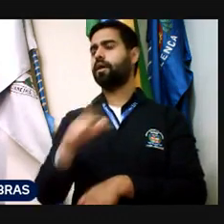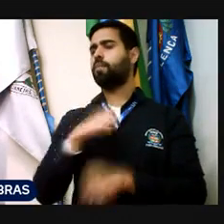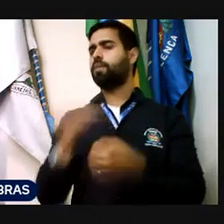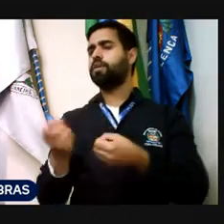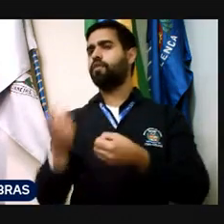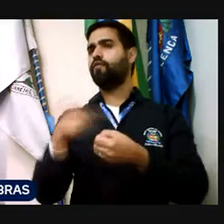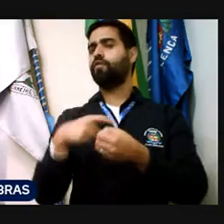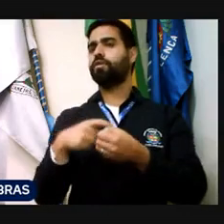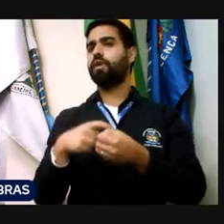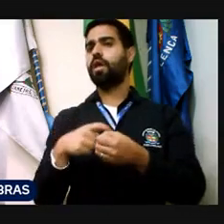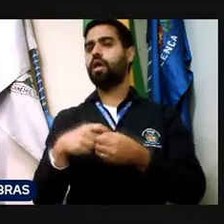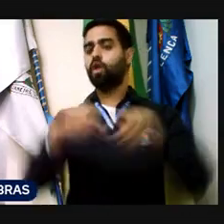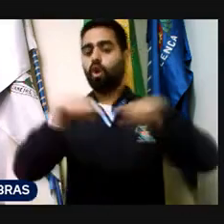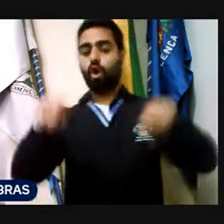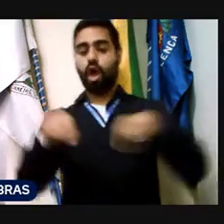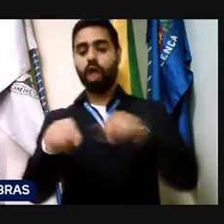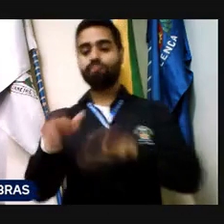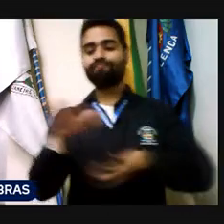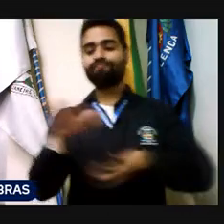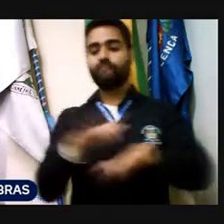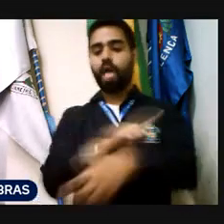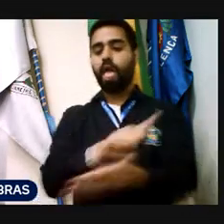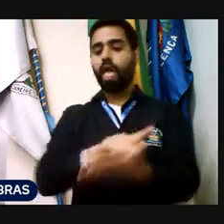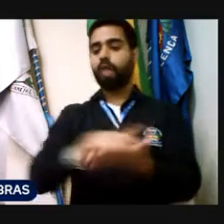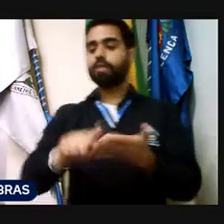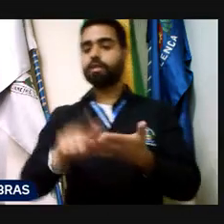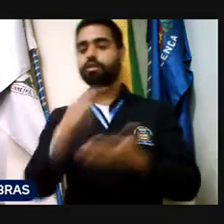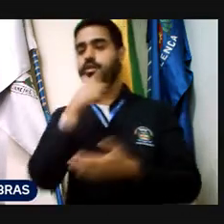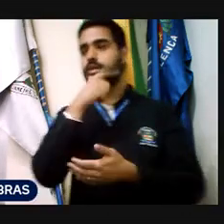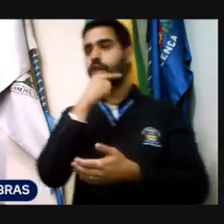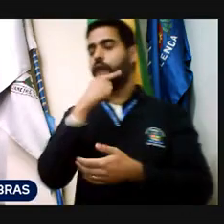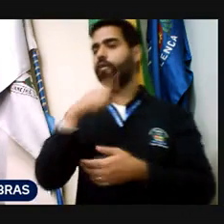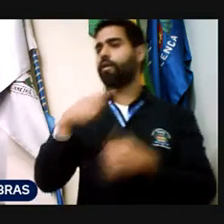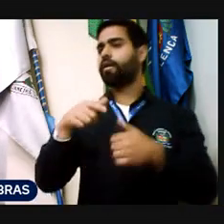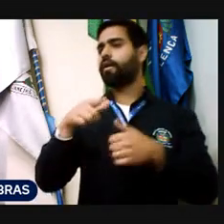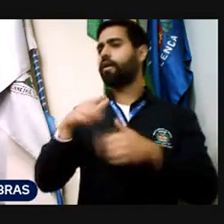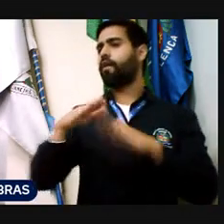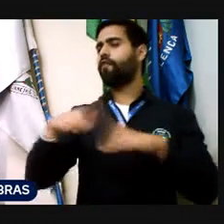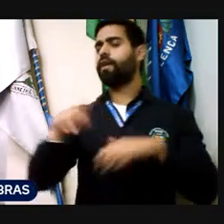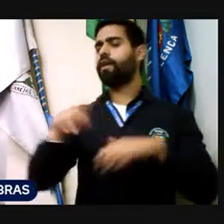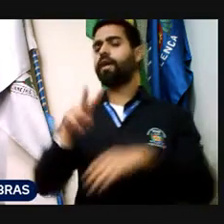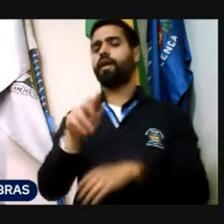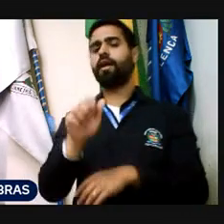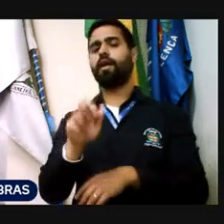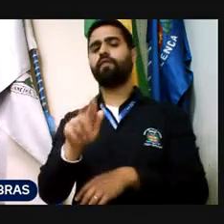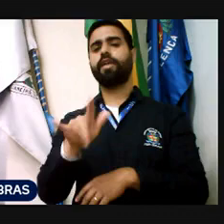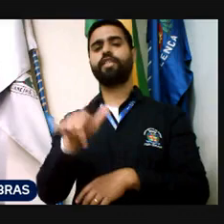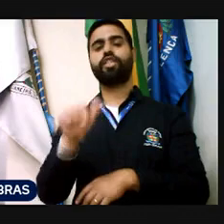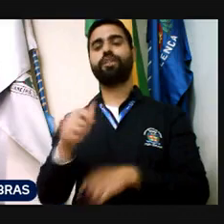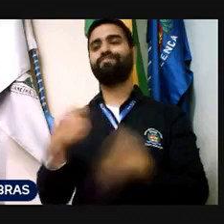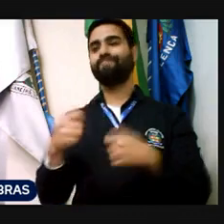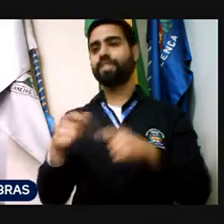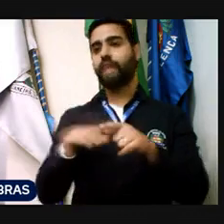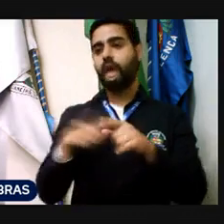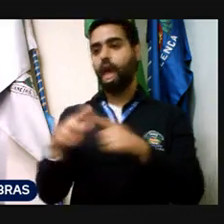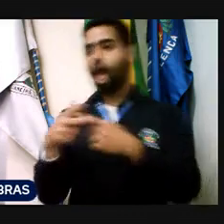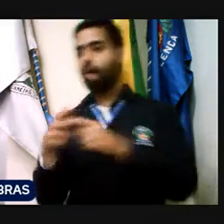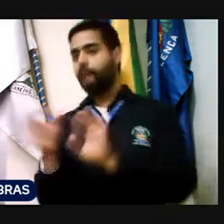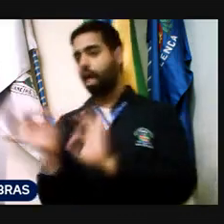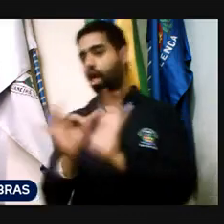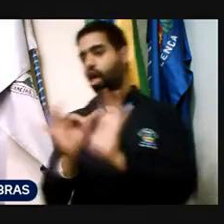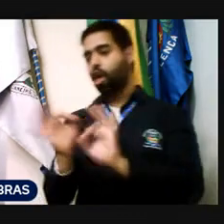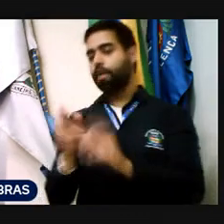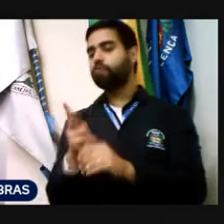de tratamento de esgoto existente na localidade da Varginha, que necessita de reparos para seu perfeito